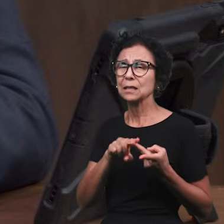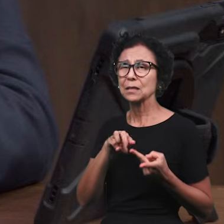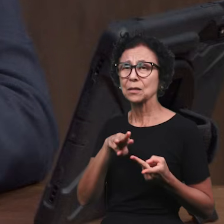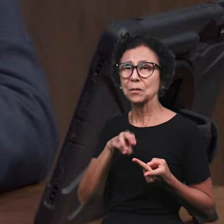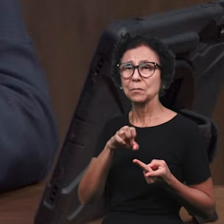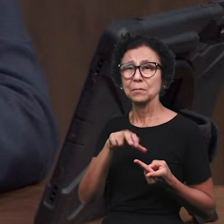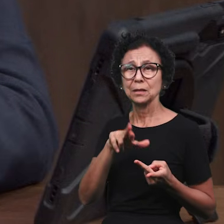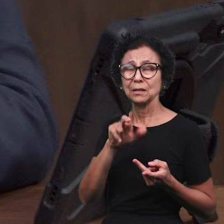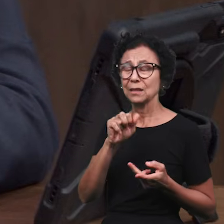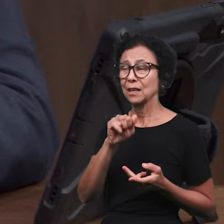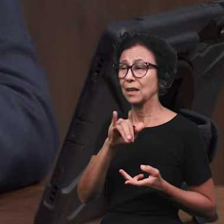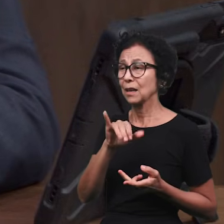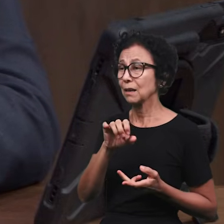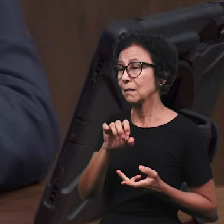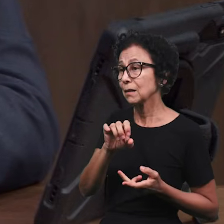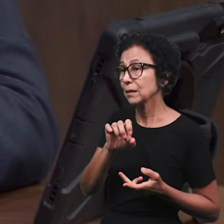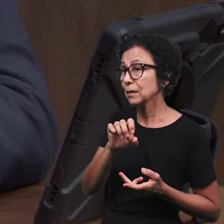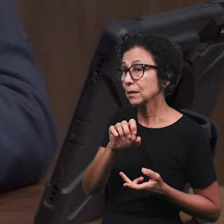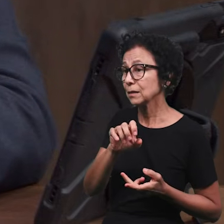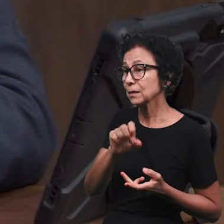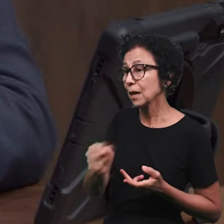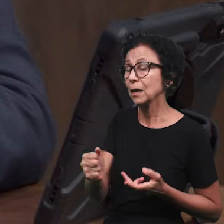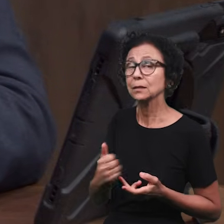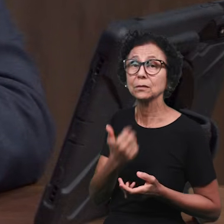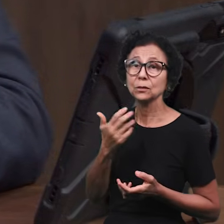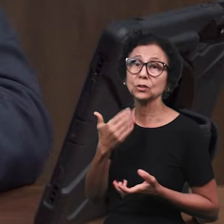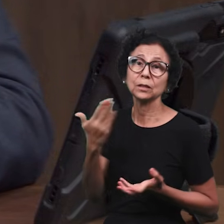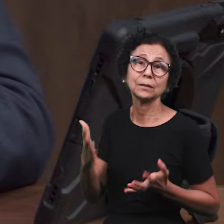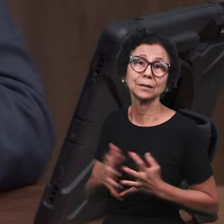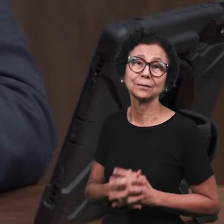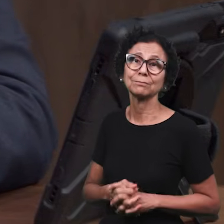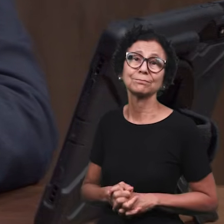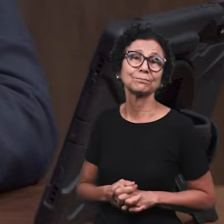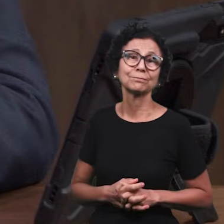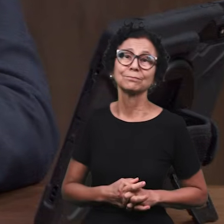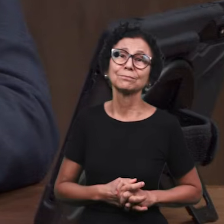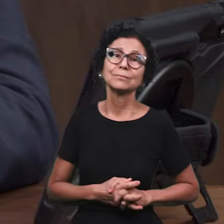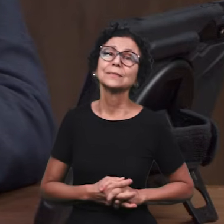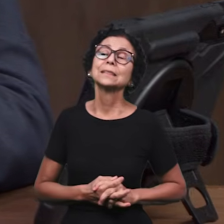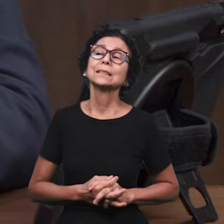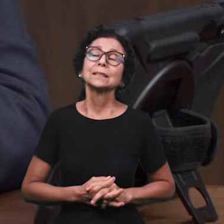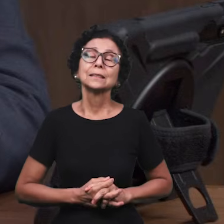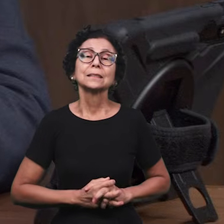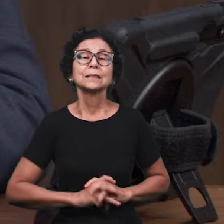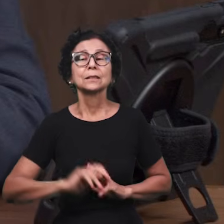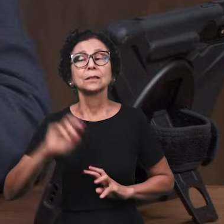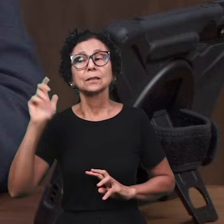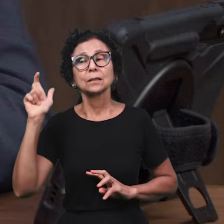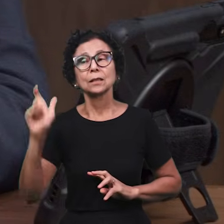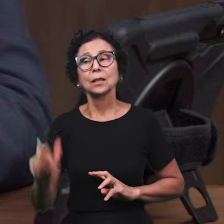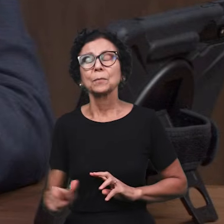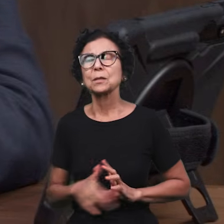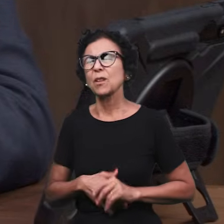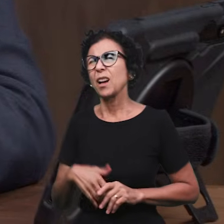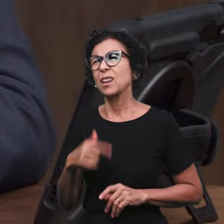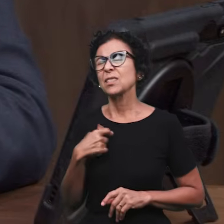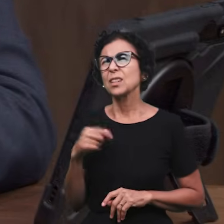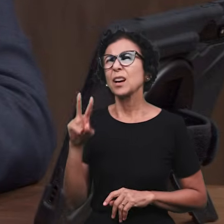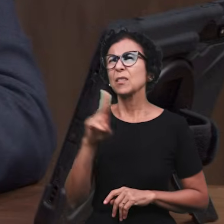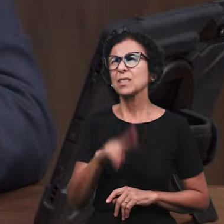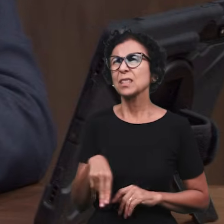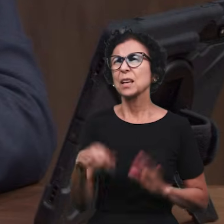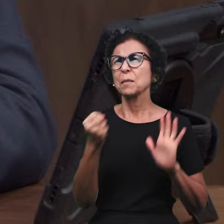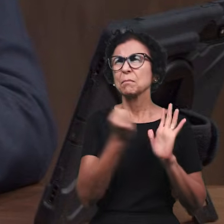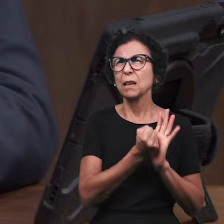vão atingir o objetivo que um médico teria. Exatamente. Né? E às vezes o paciente chega para nós já usando, já usei